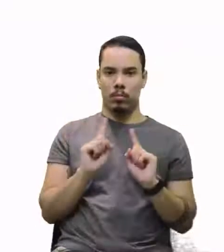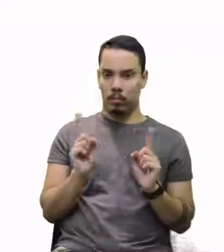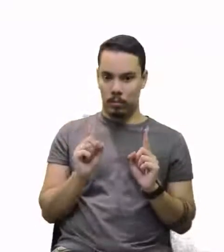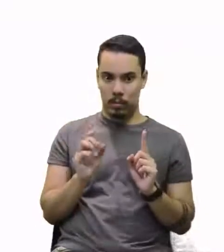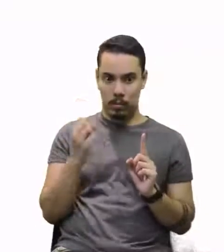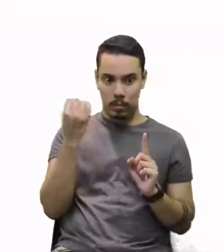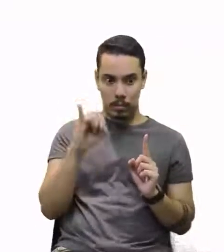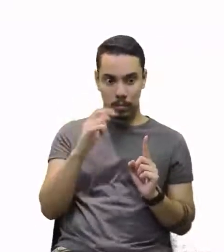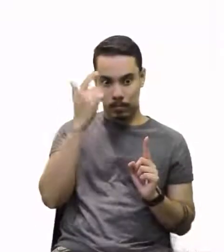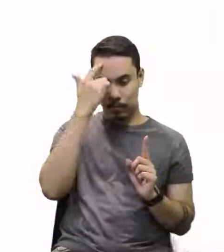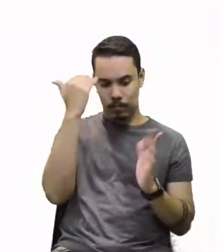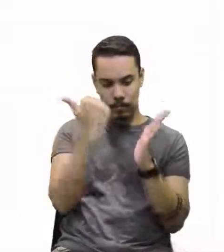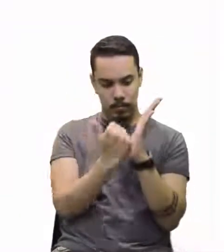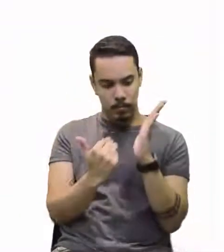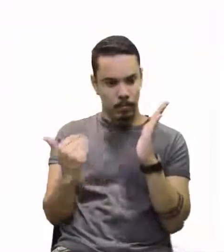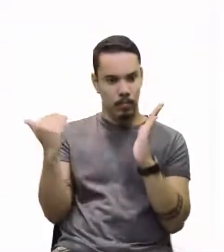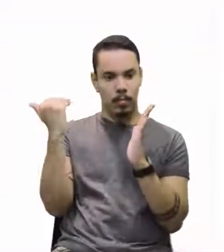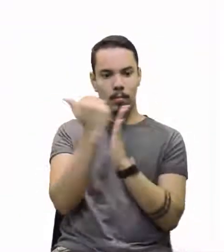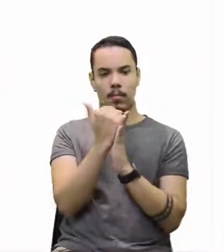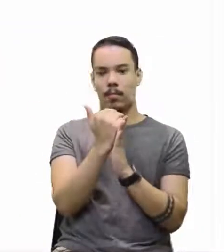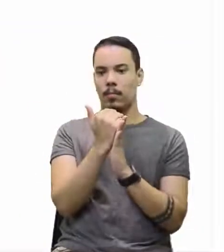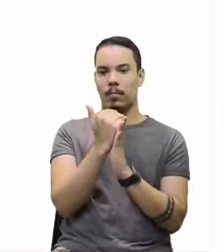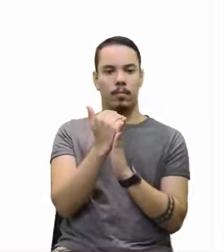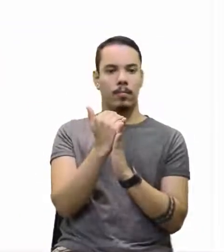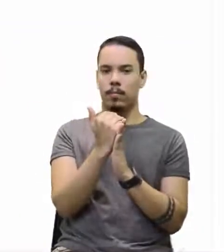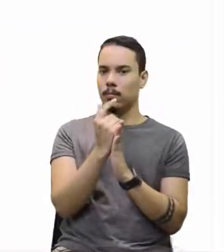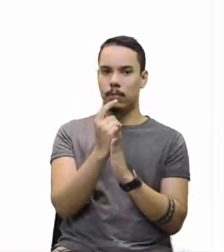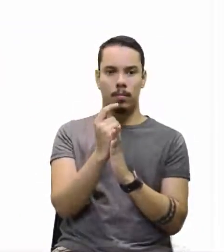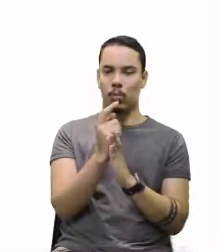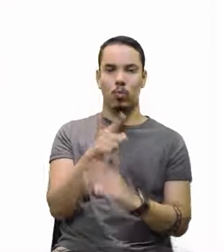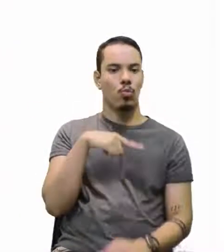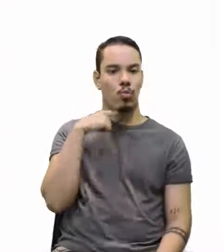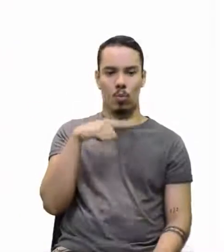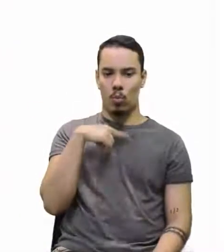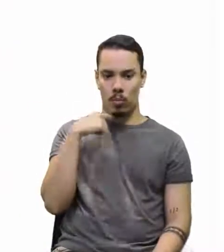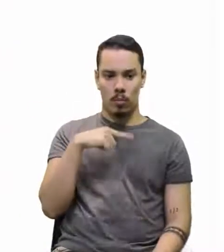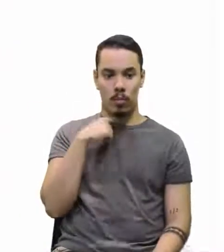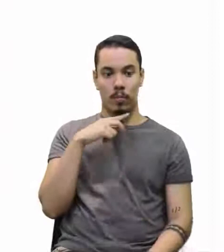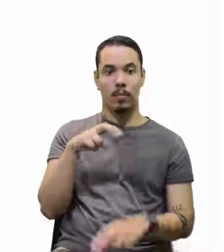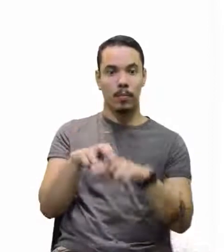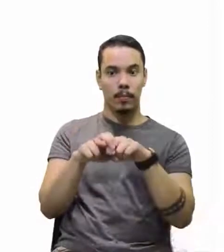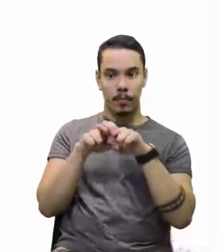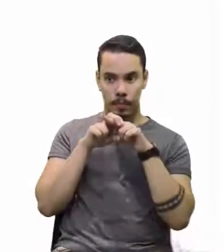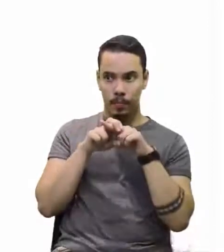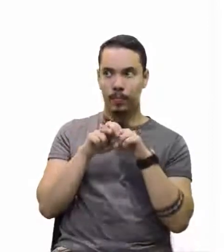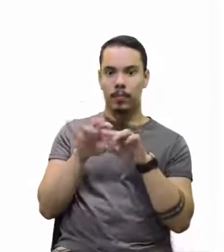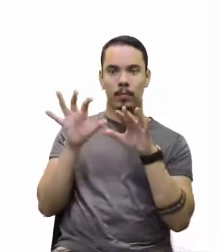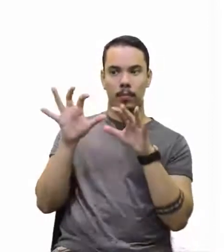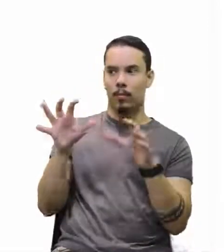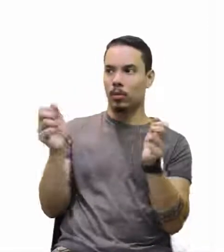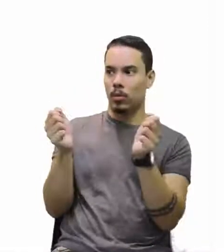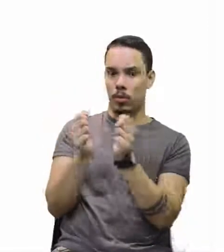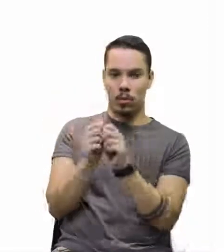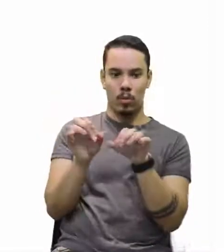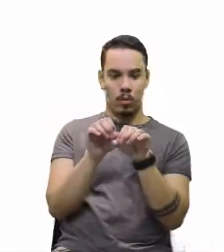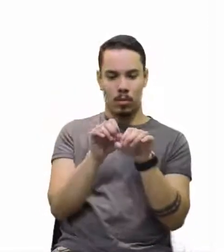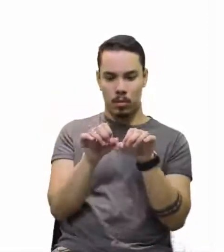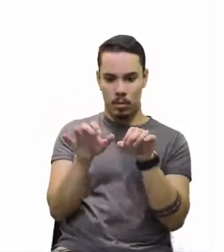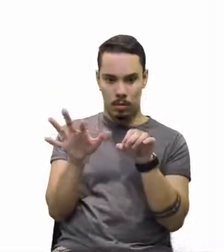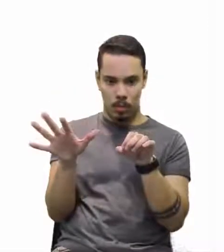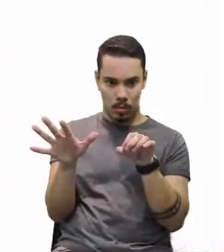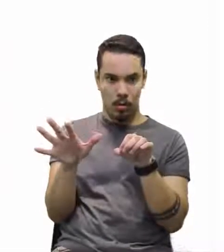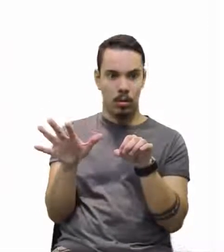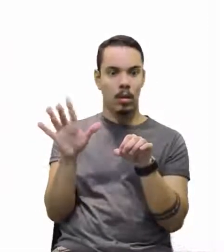se estiver aumentando a corrente, ele não vai deixar aumentar. Então, o indutor, ali aquela indutância ali, ela